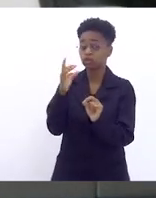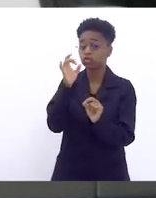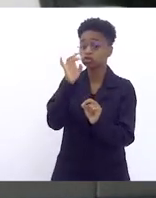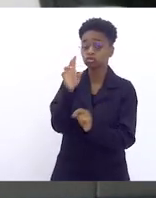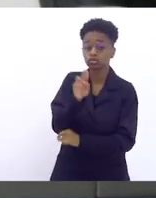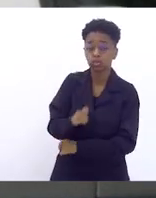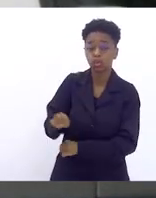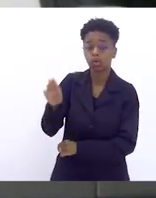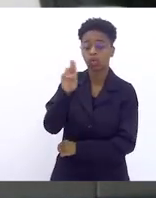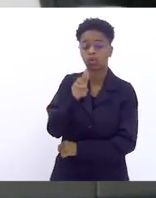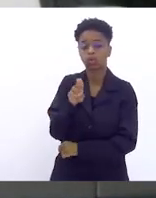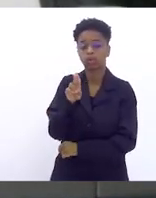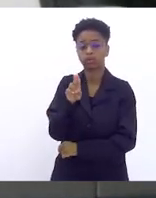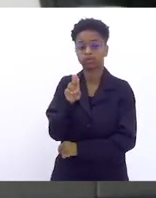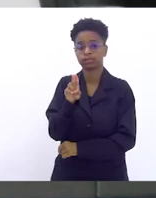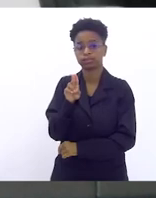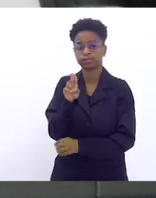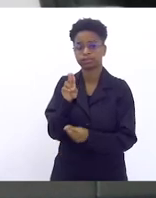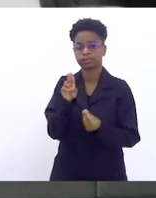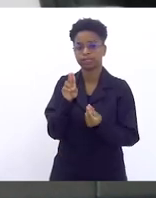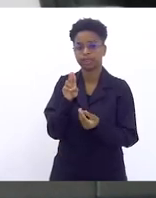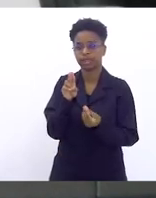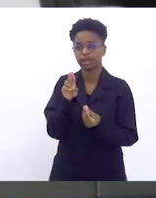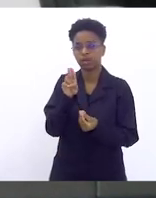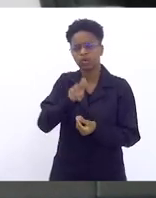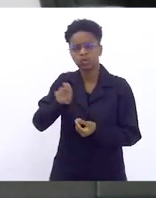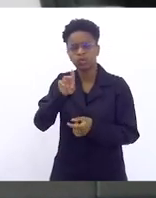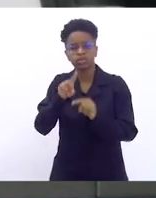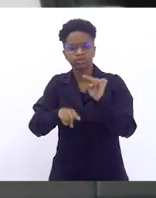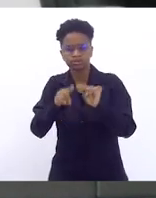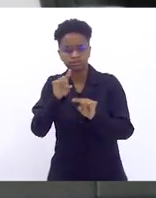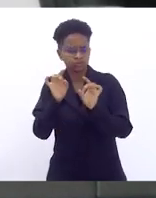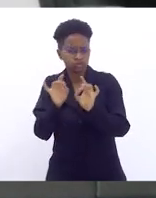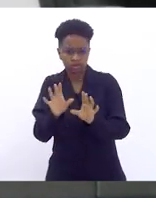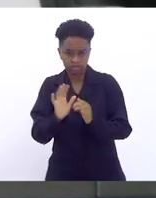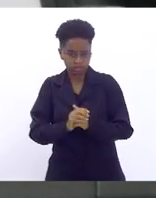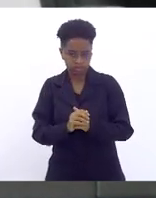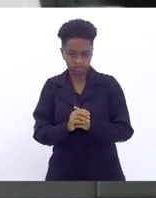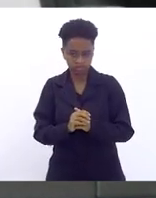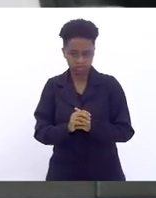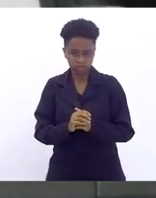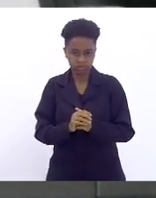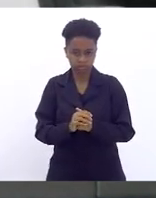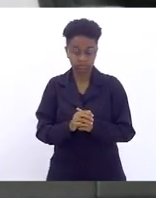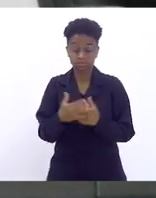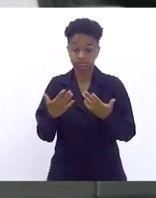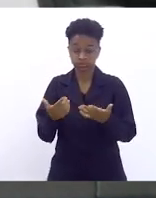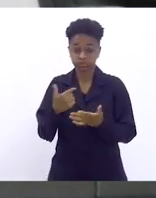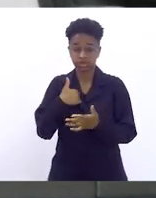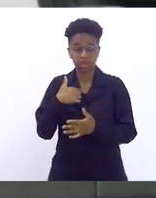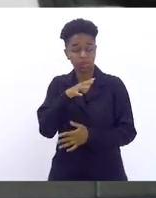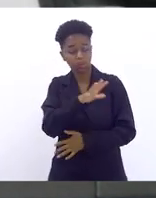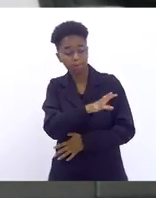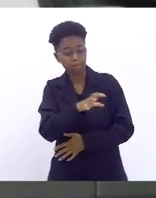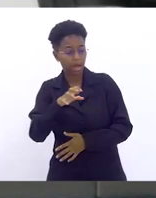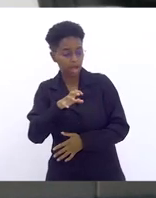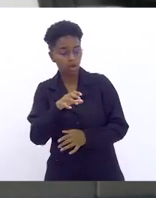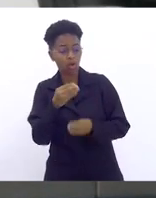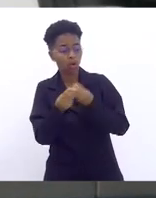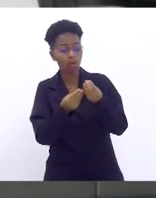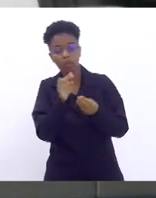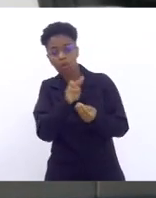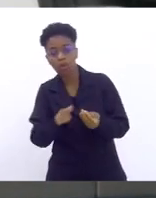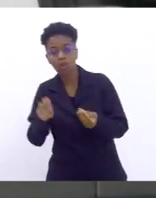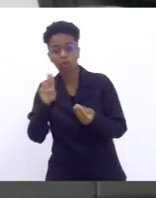utilização do produto Era só a partir de que eu extrair como utilizo aquilo